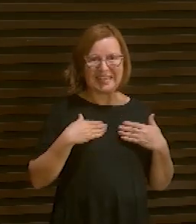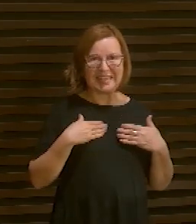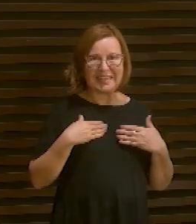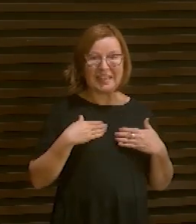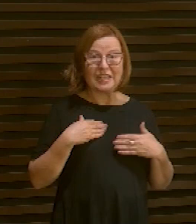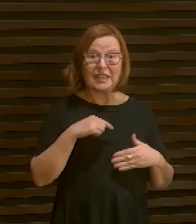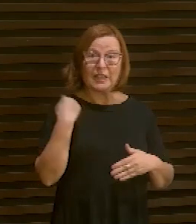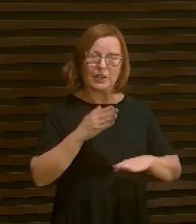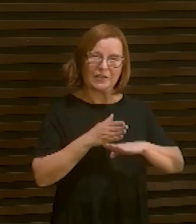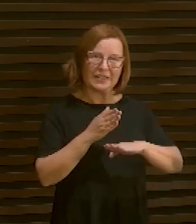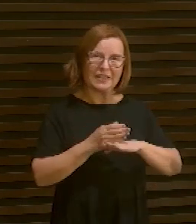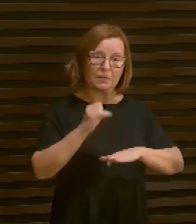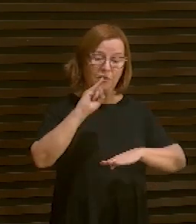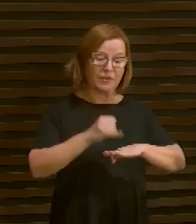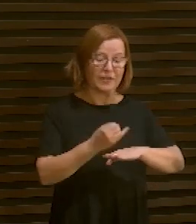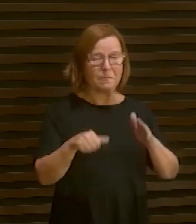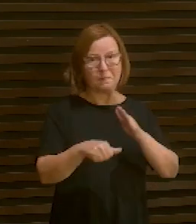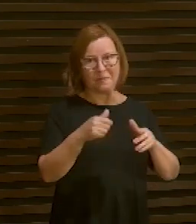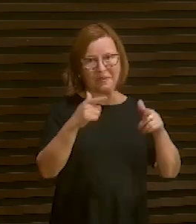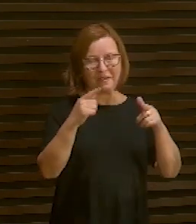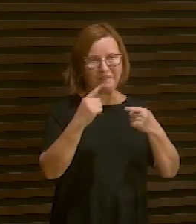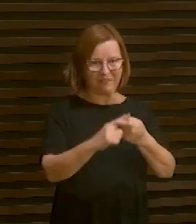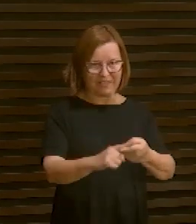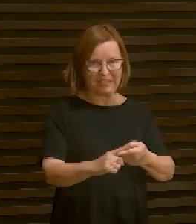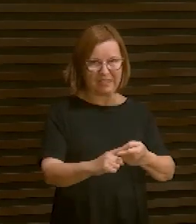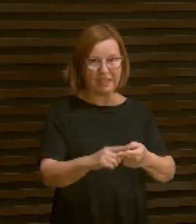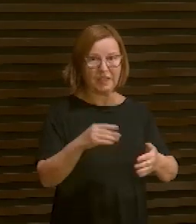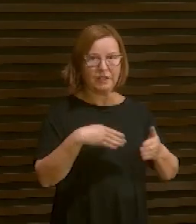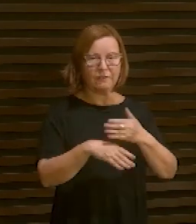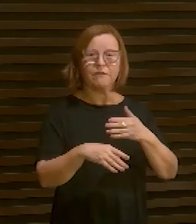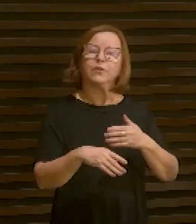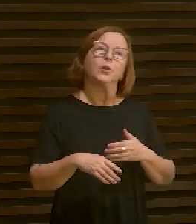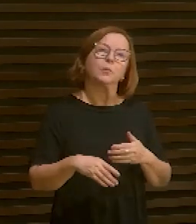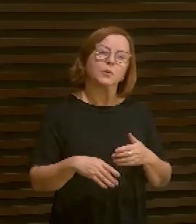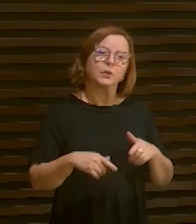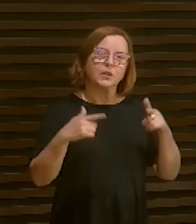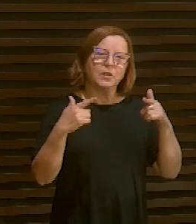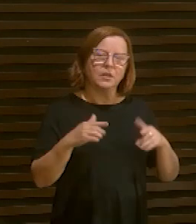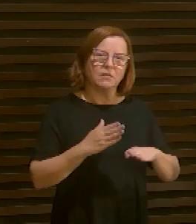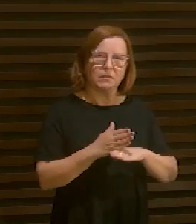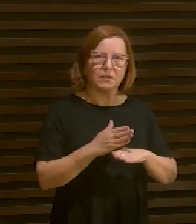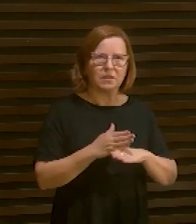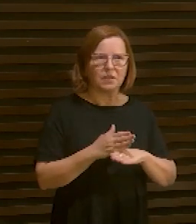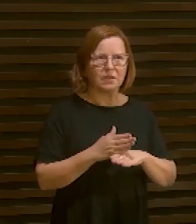nós fomos visitar o local. Tem 2 locais lá que se discutem, mas eu acho que aquele local lá